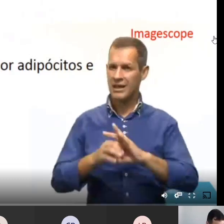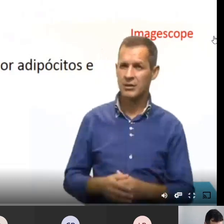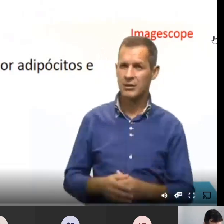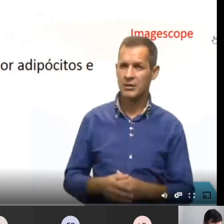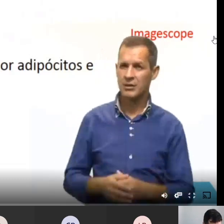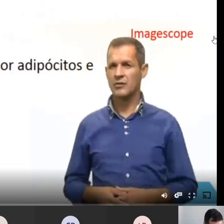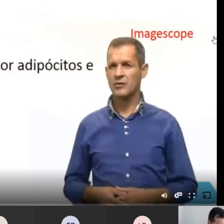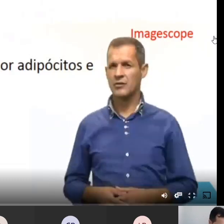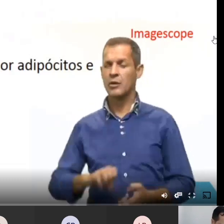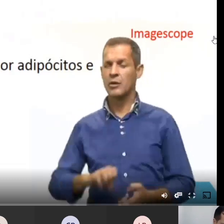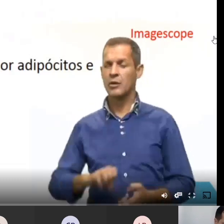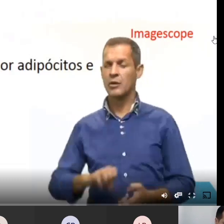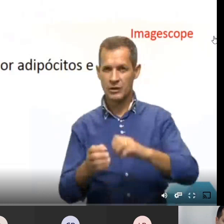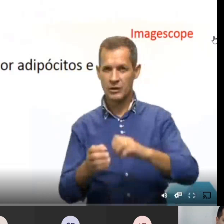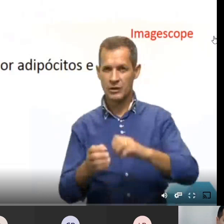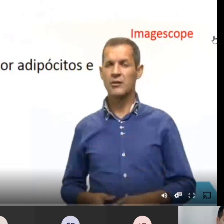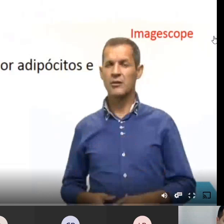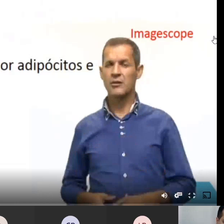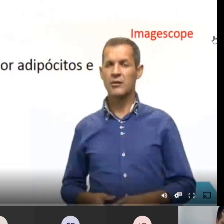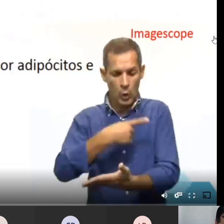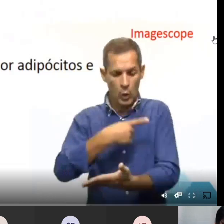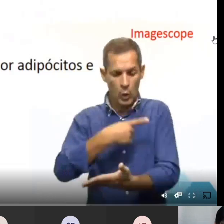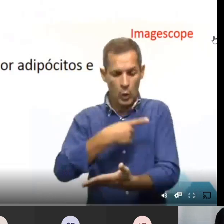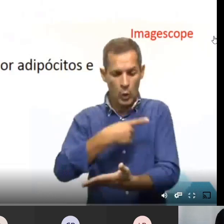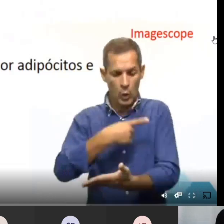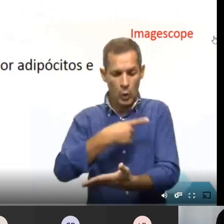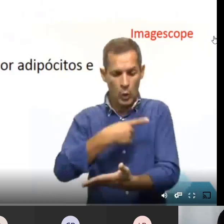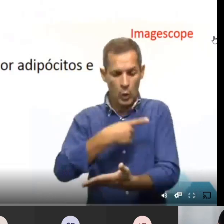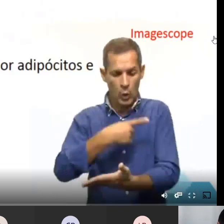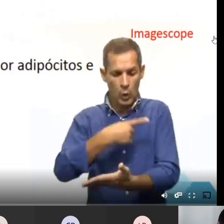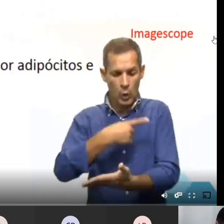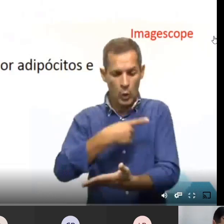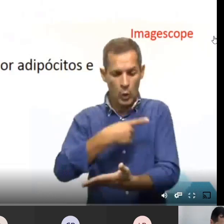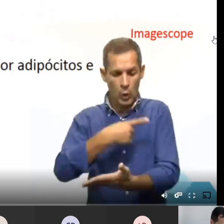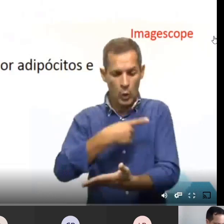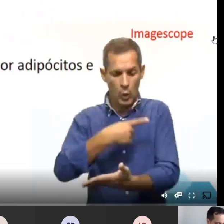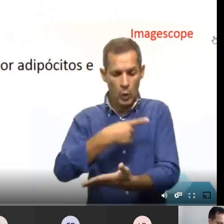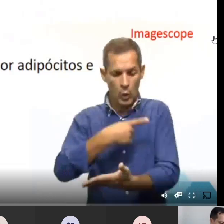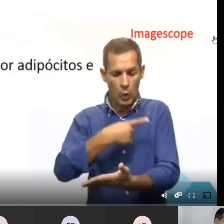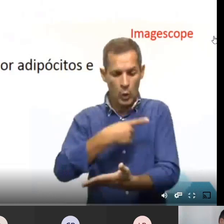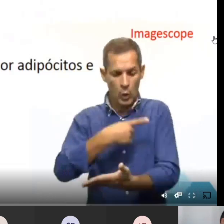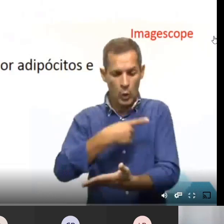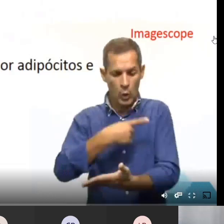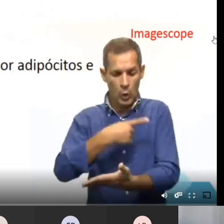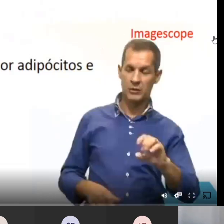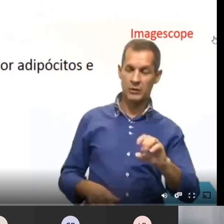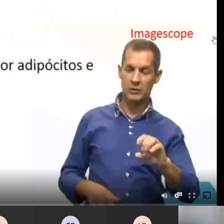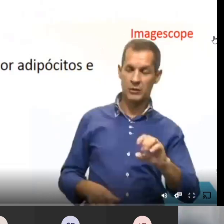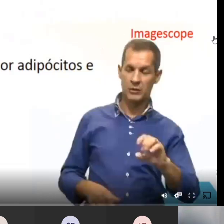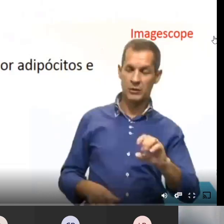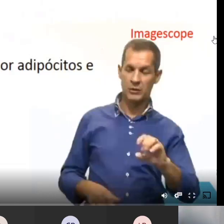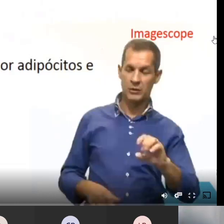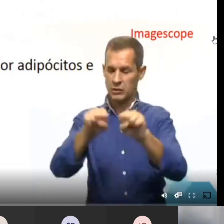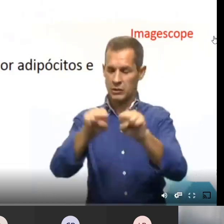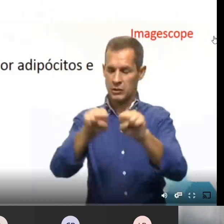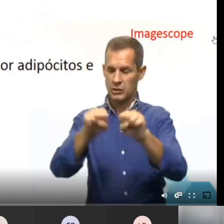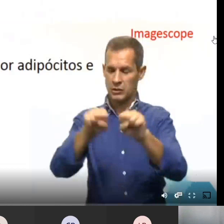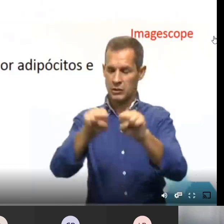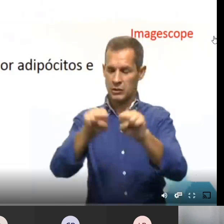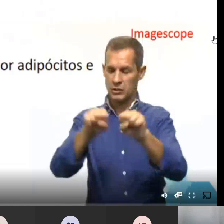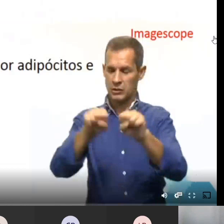elementos figurados do sangue, tanto hemato e imunológicos. E eu